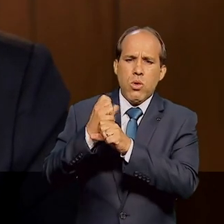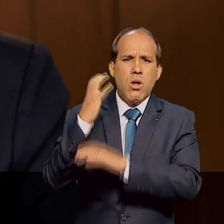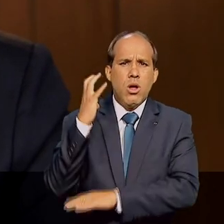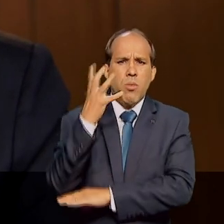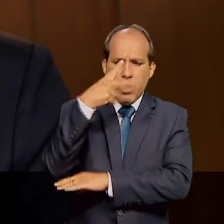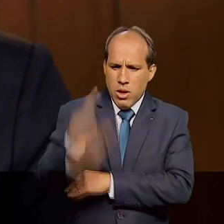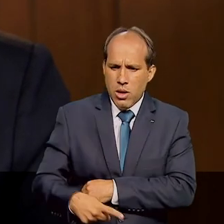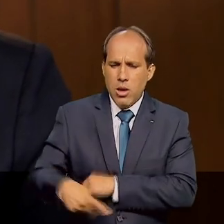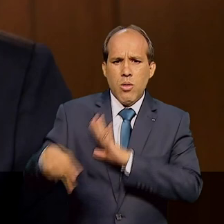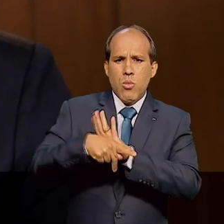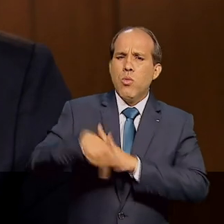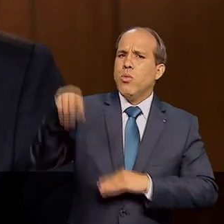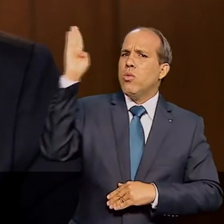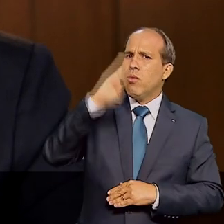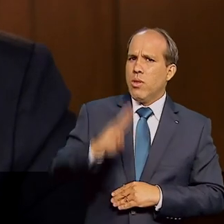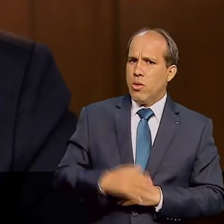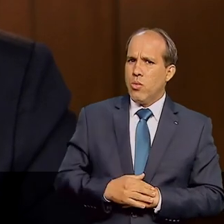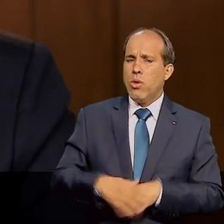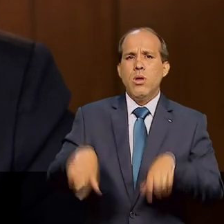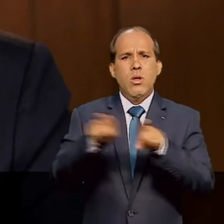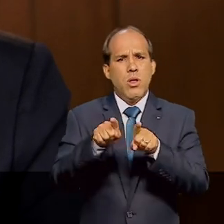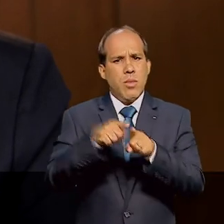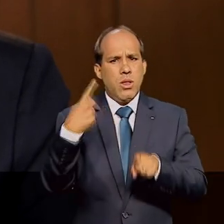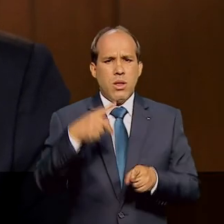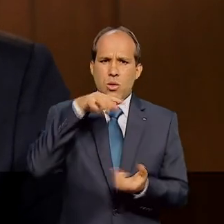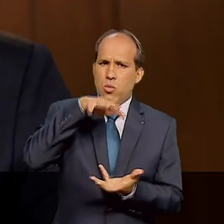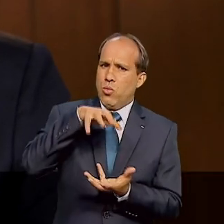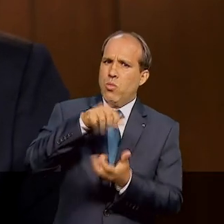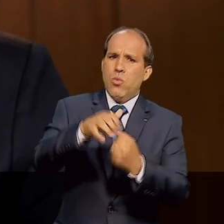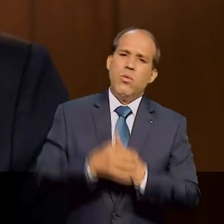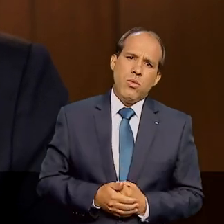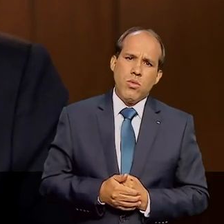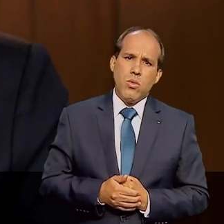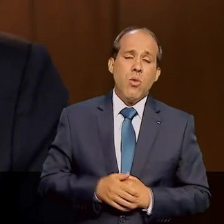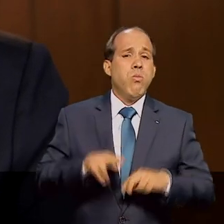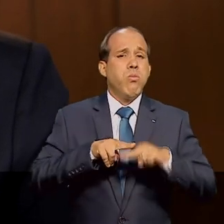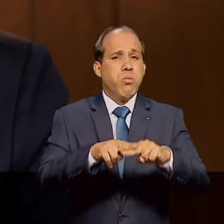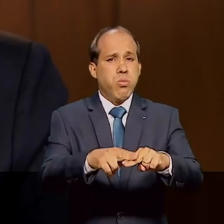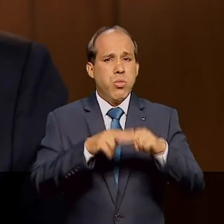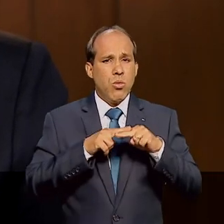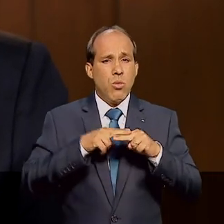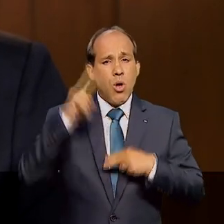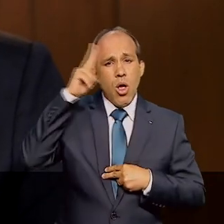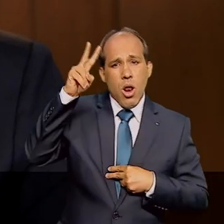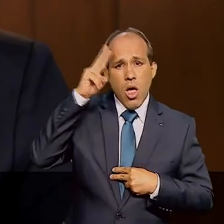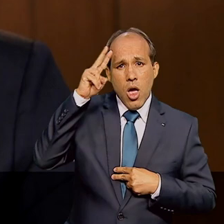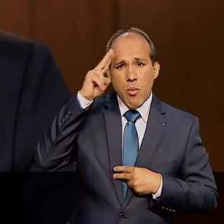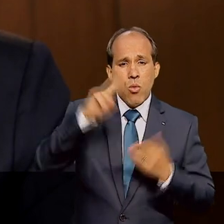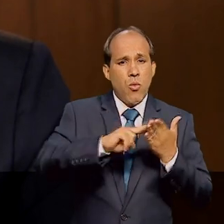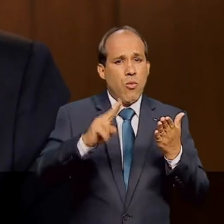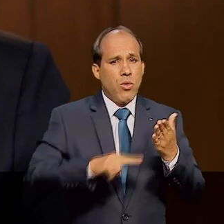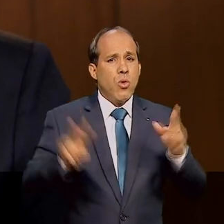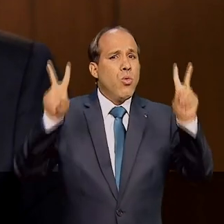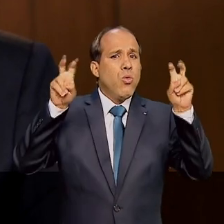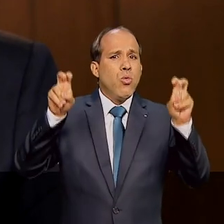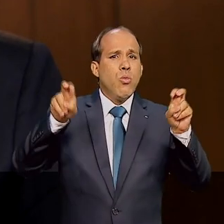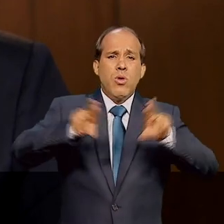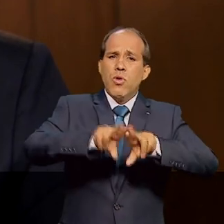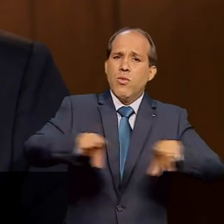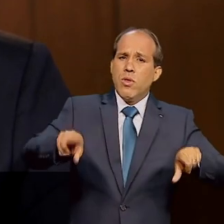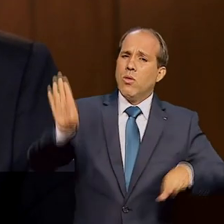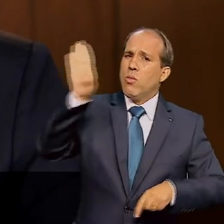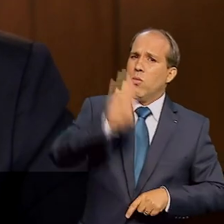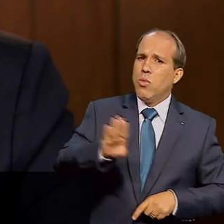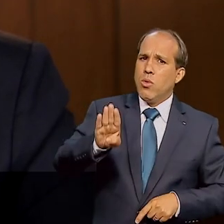importantes conquistas ambientais que alcançamos em benefício do Brasil e do mundo e nesse sentido recordo que a